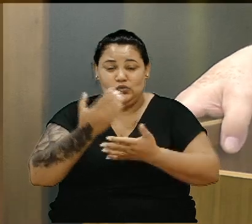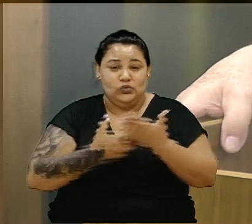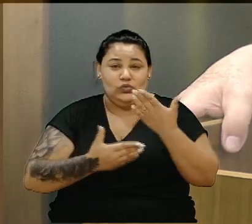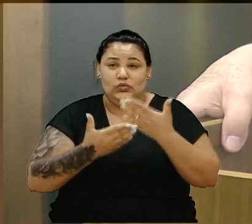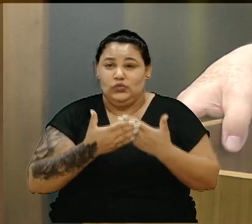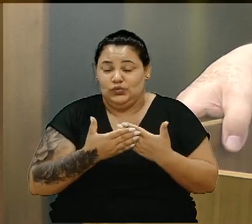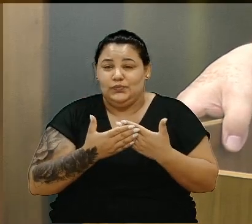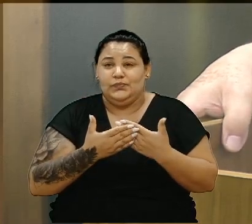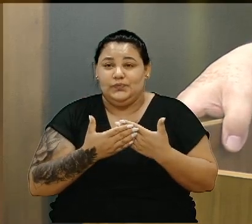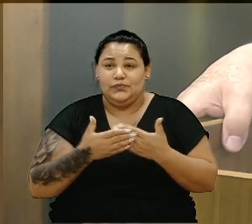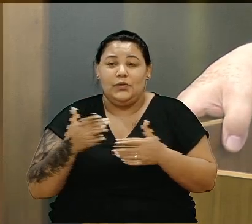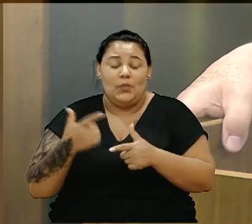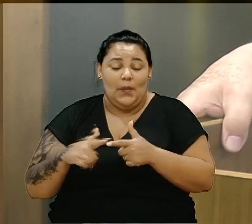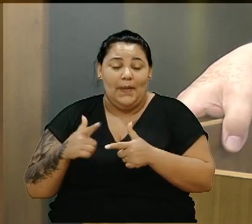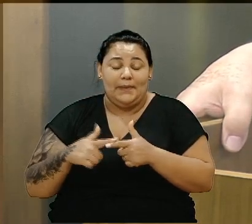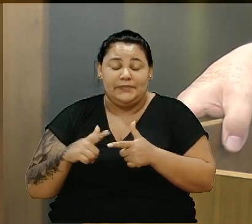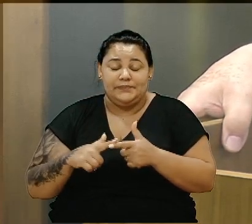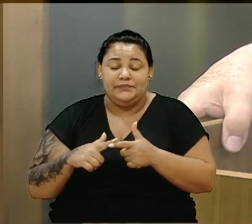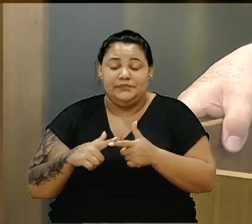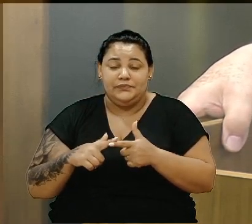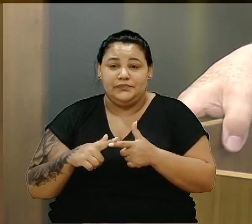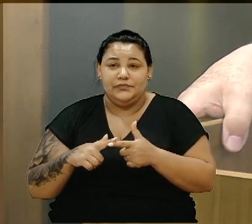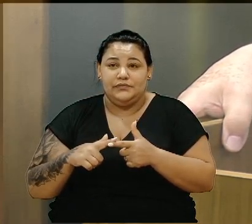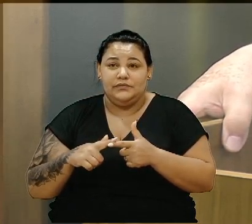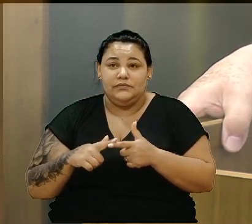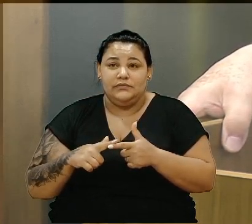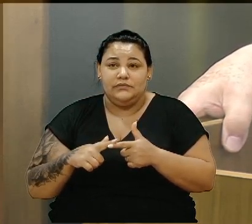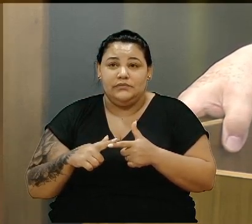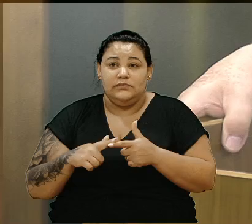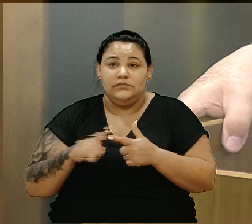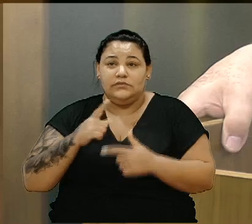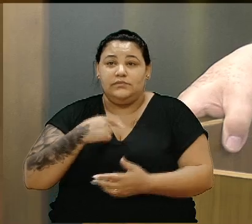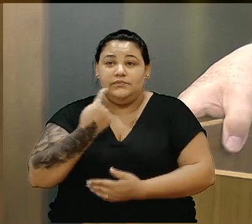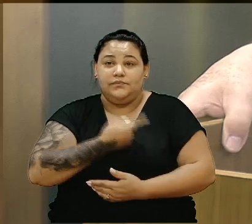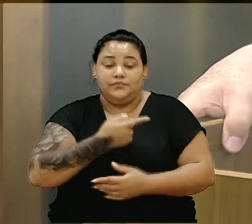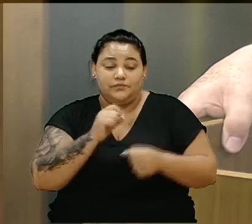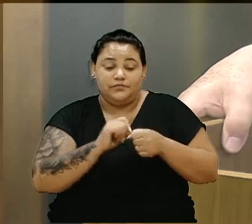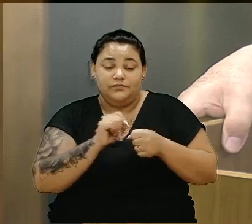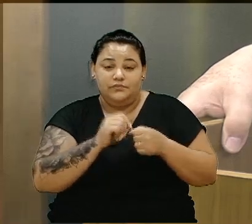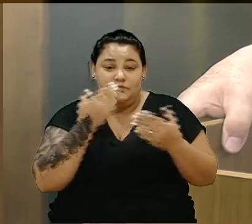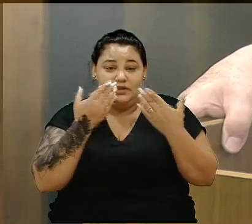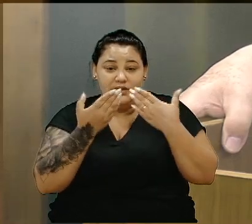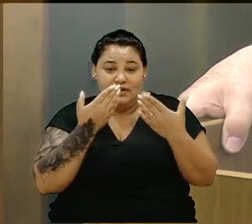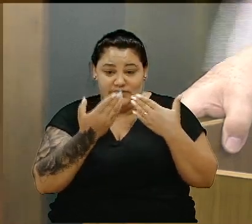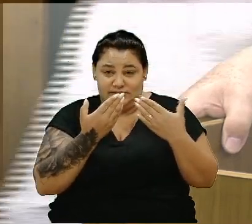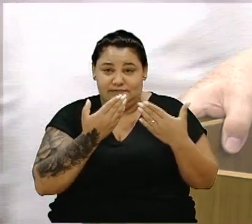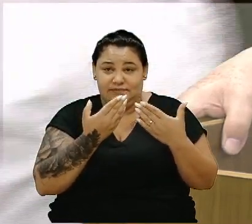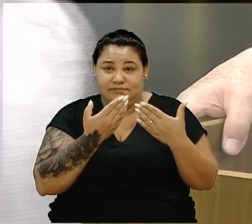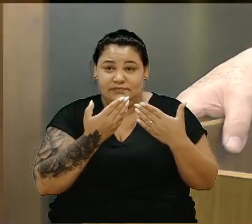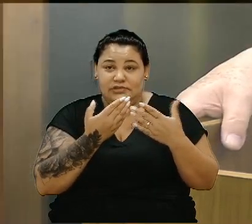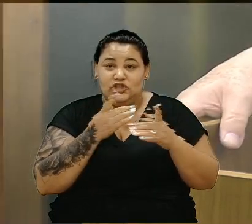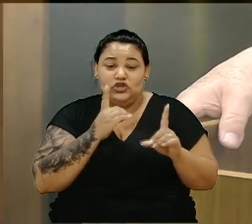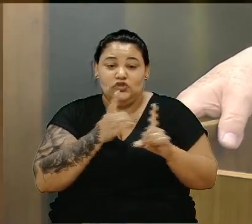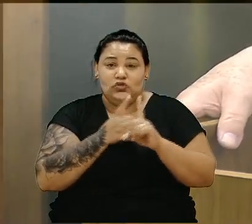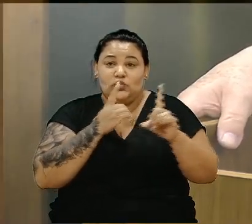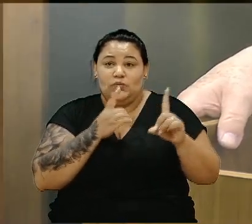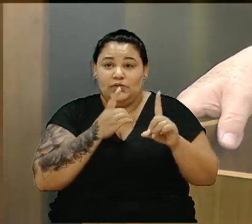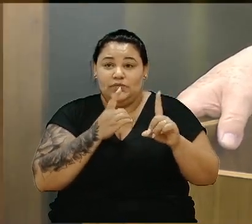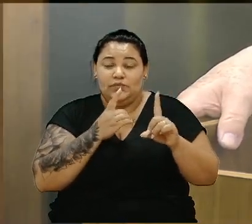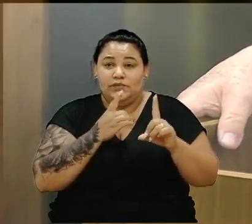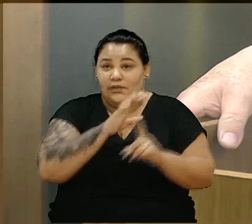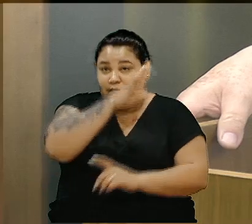daquelas enchentes. E nós fizemos um levantamento e descobrimos que a prefeitura tinha uma